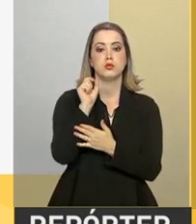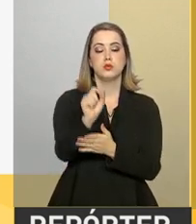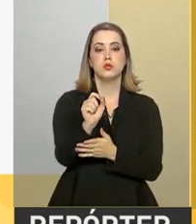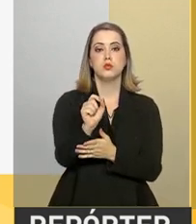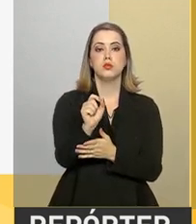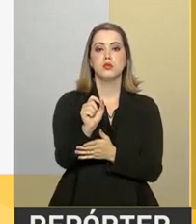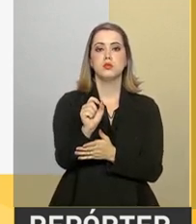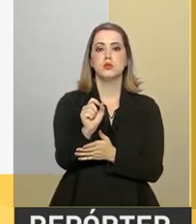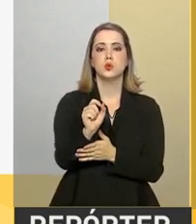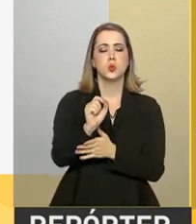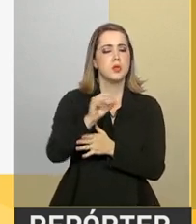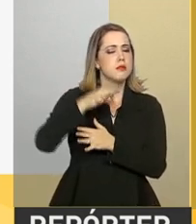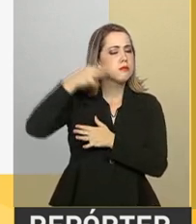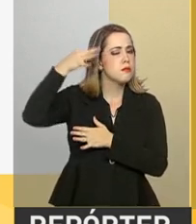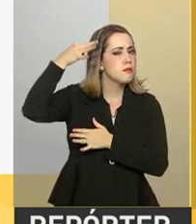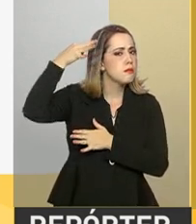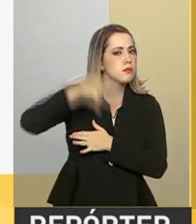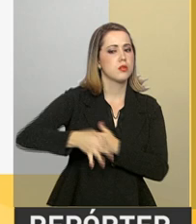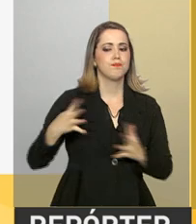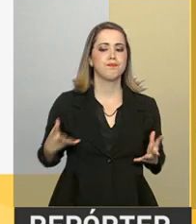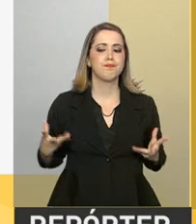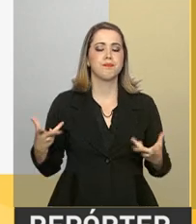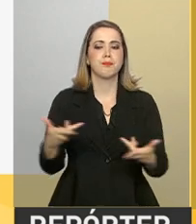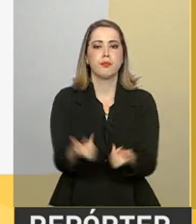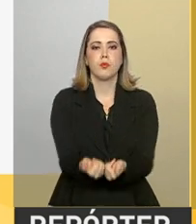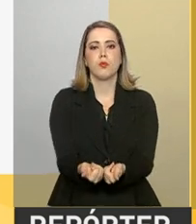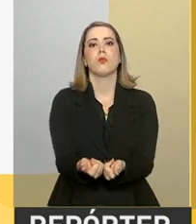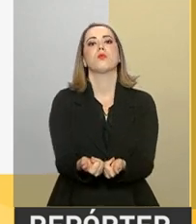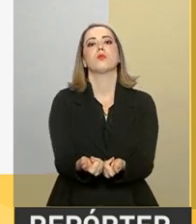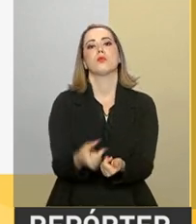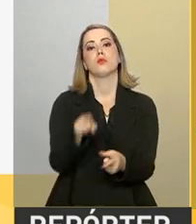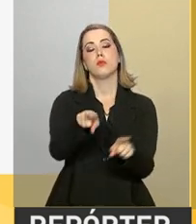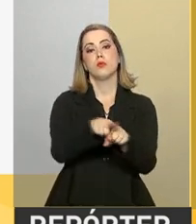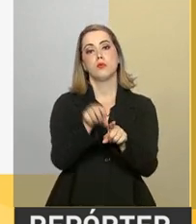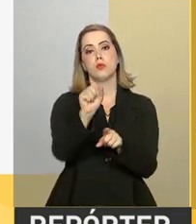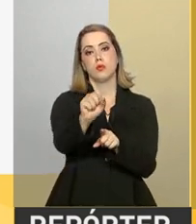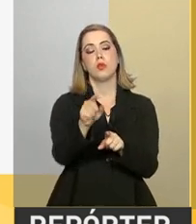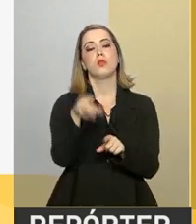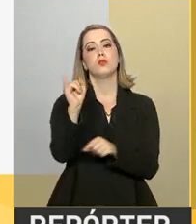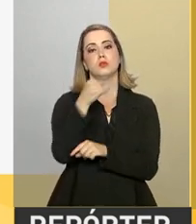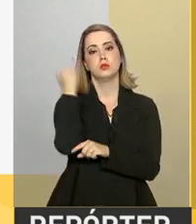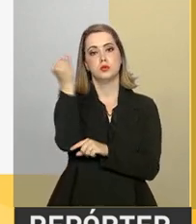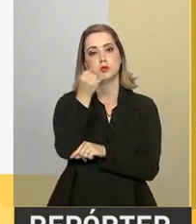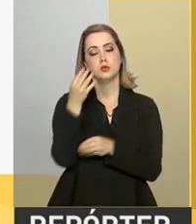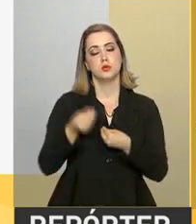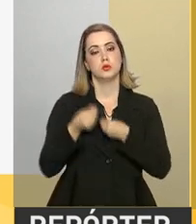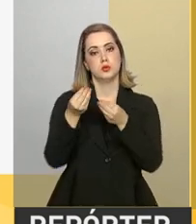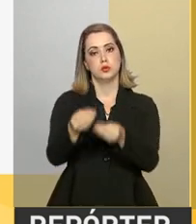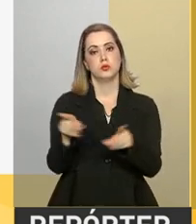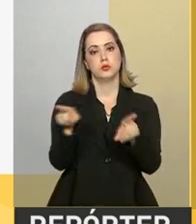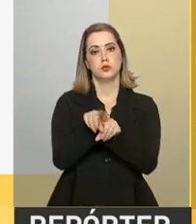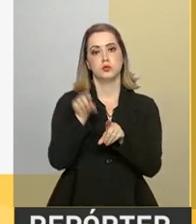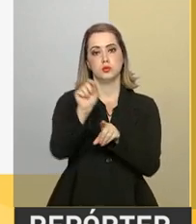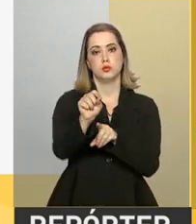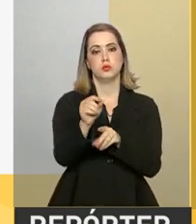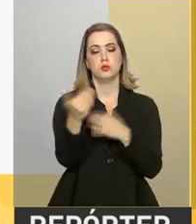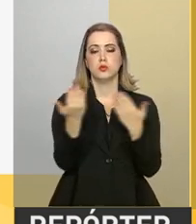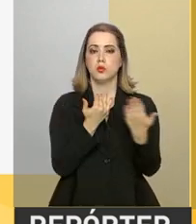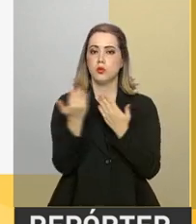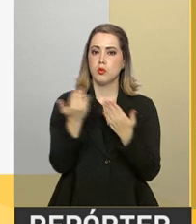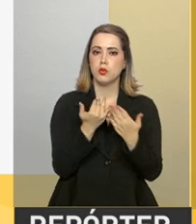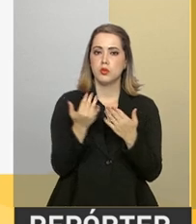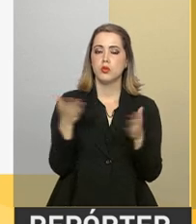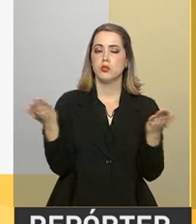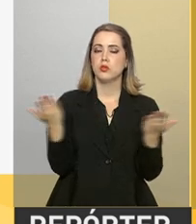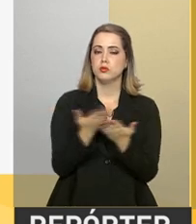forma absolutamente eficaz e eficiente é importante que se coloque isso de de uma maneira eh